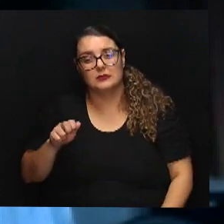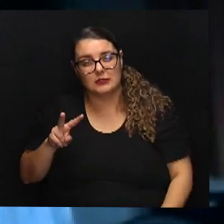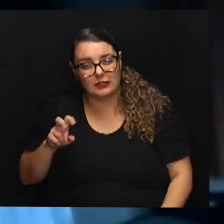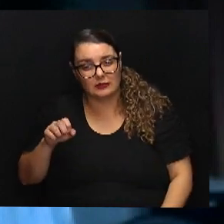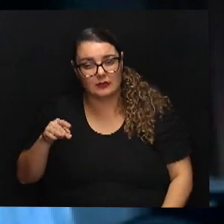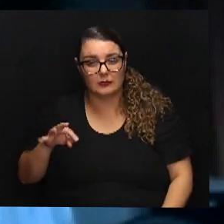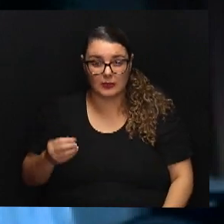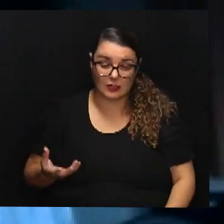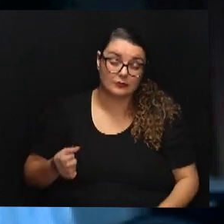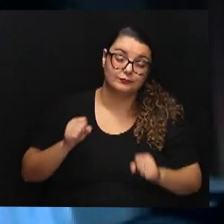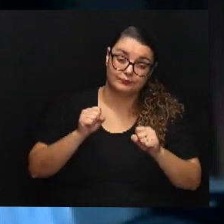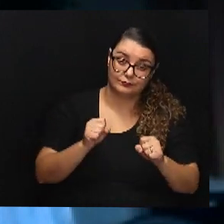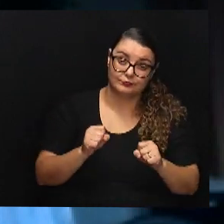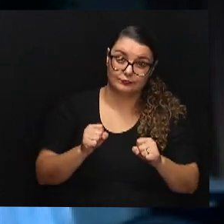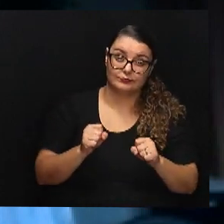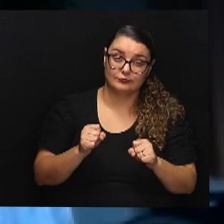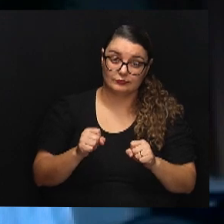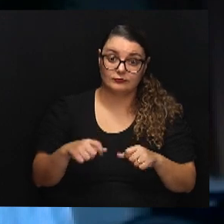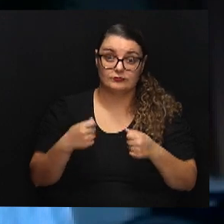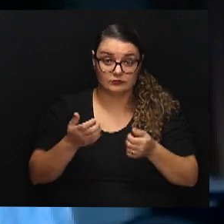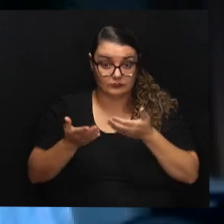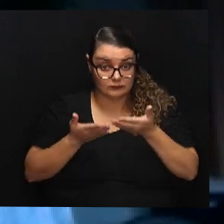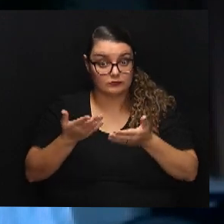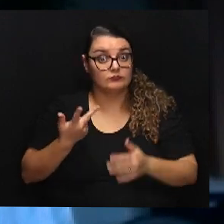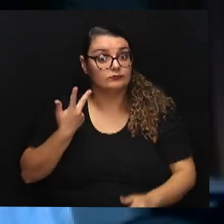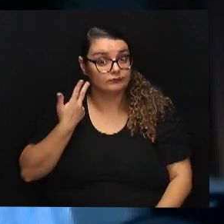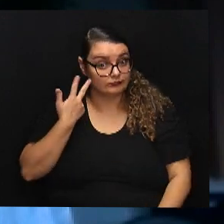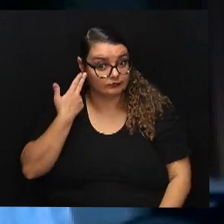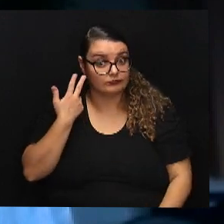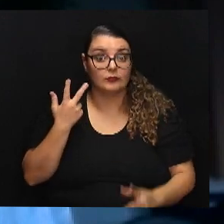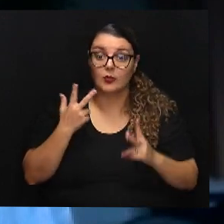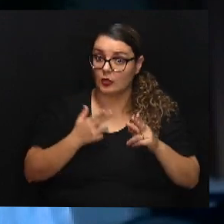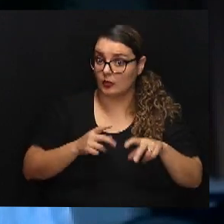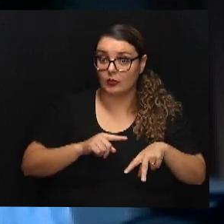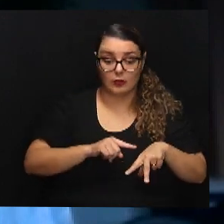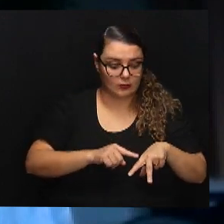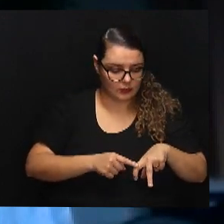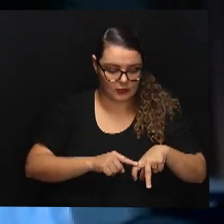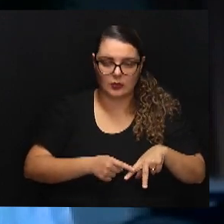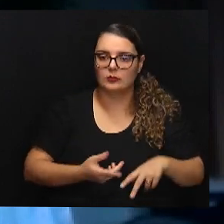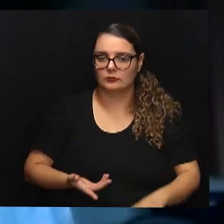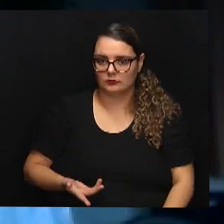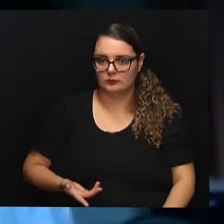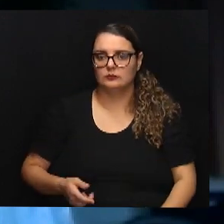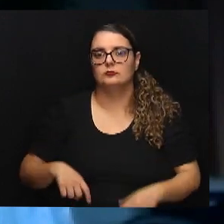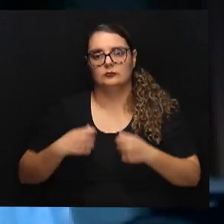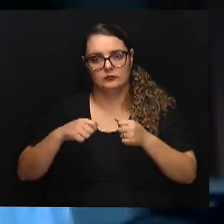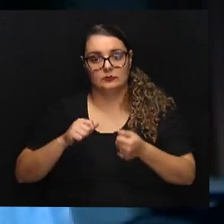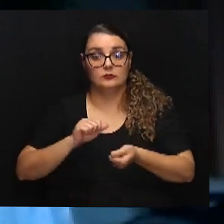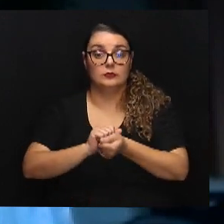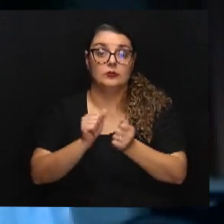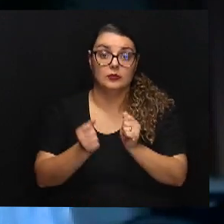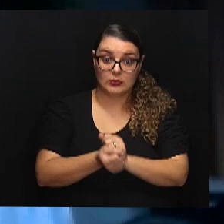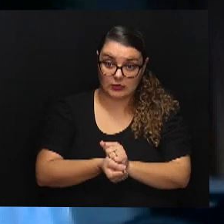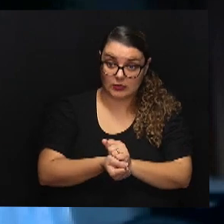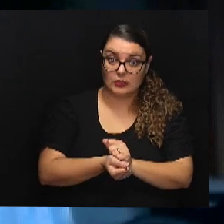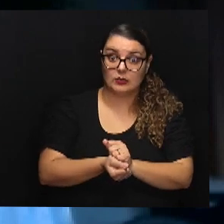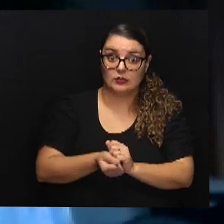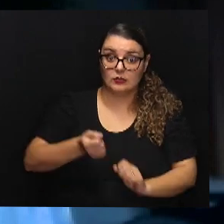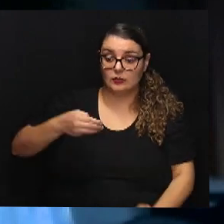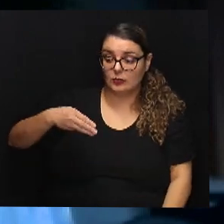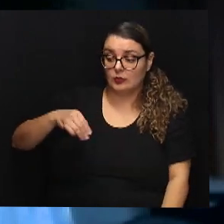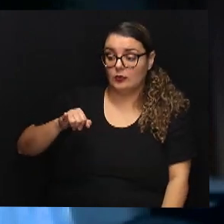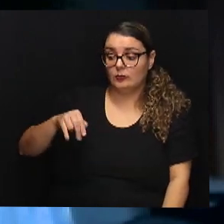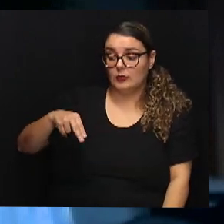dor, mas também esses travamentos, e que podem até precisar de tratamento cirúrgico, assim como o joelho. Pode